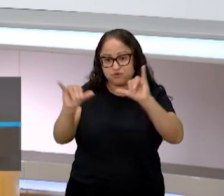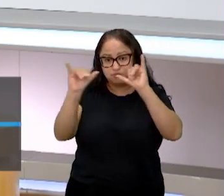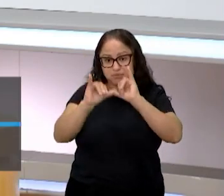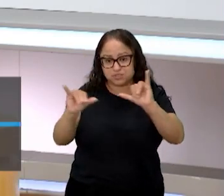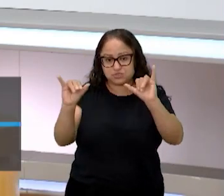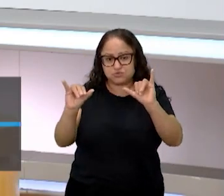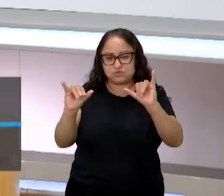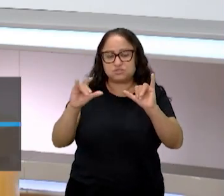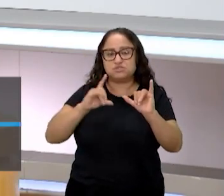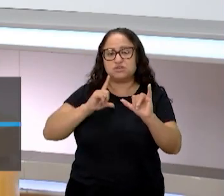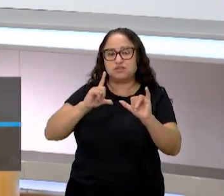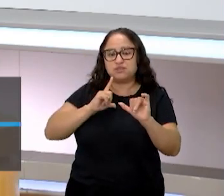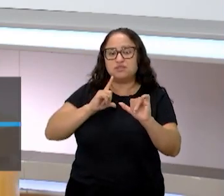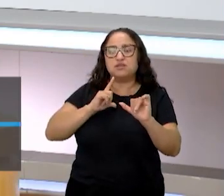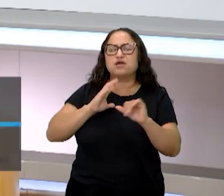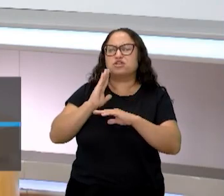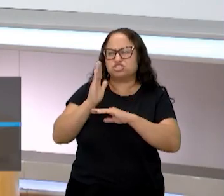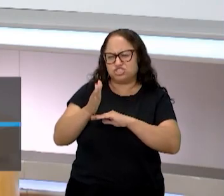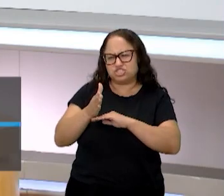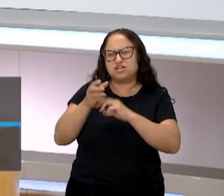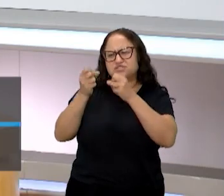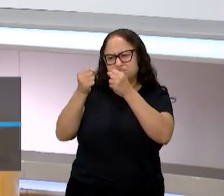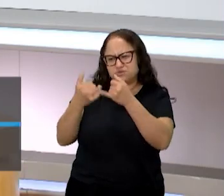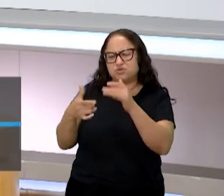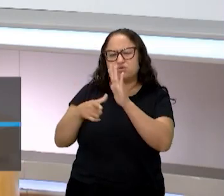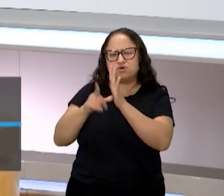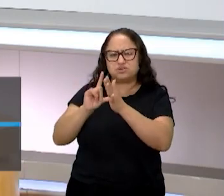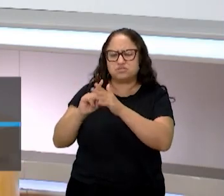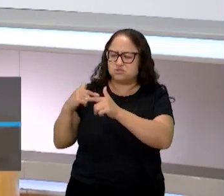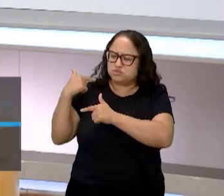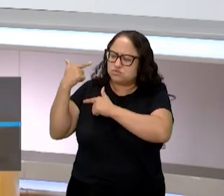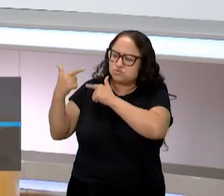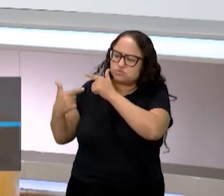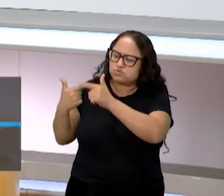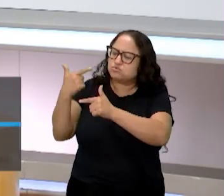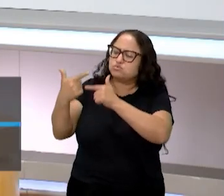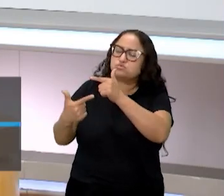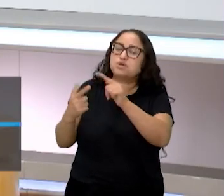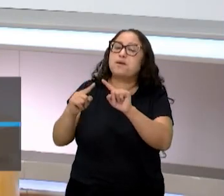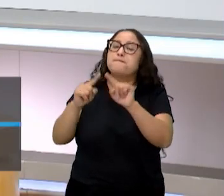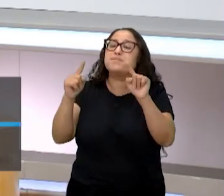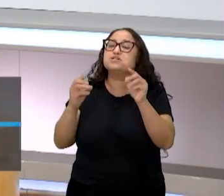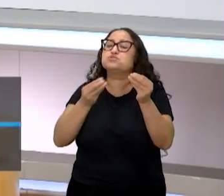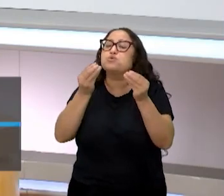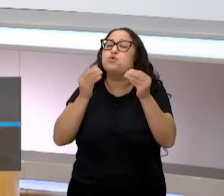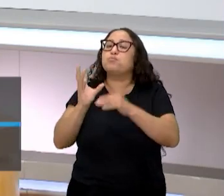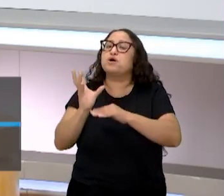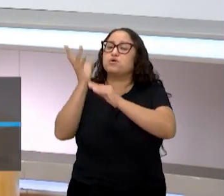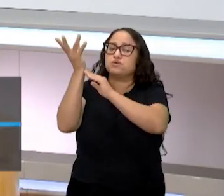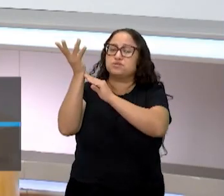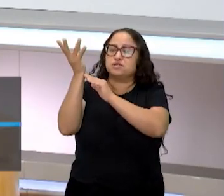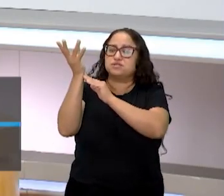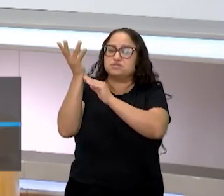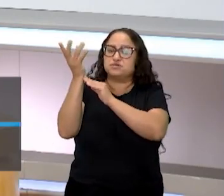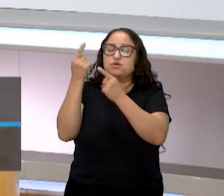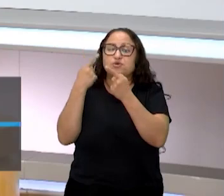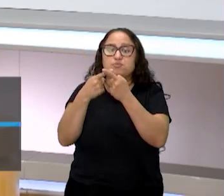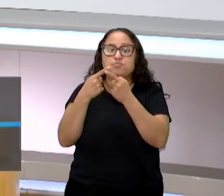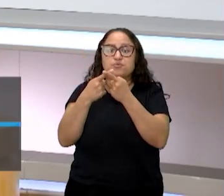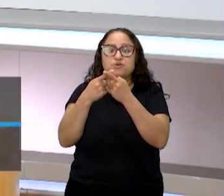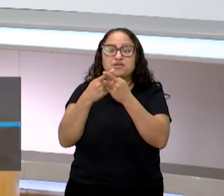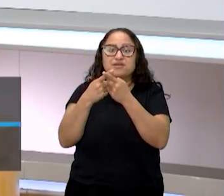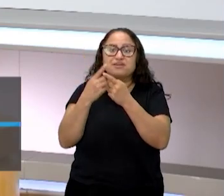elas são passadas, né, como a gente já falou bastante aqui, de geração para geração. Só que como que acontece isso? Justamente por causa